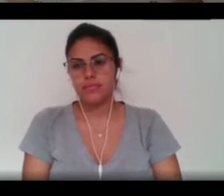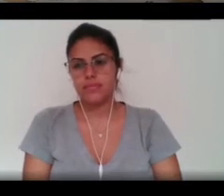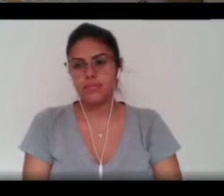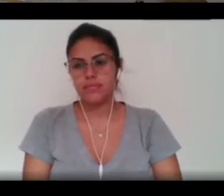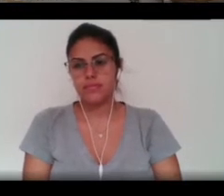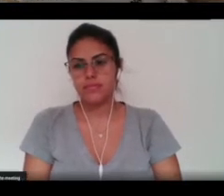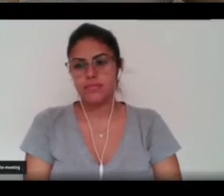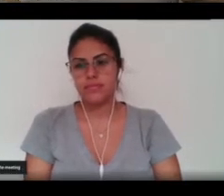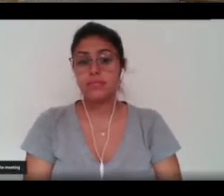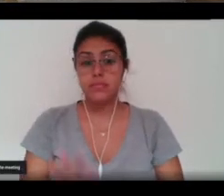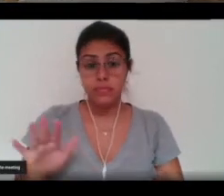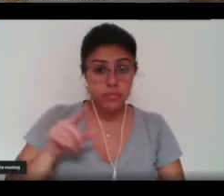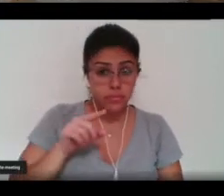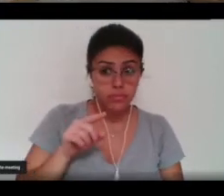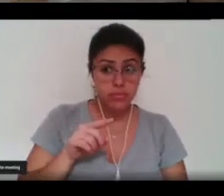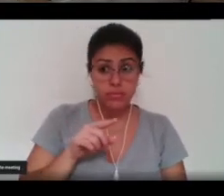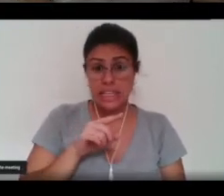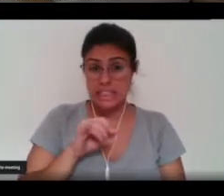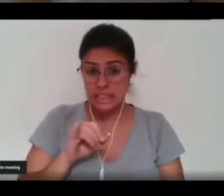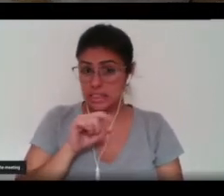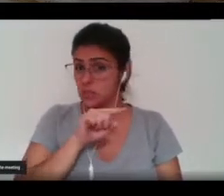bom?